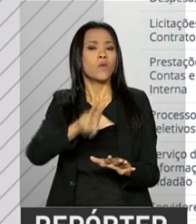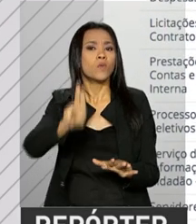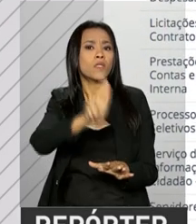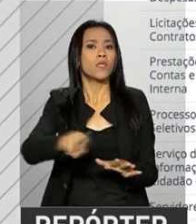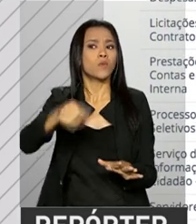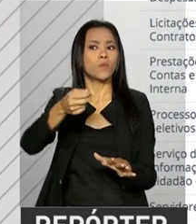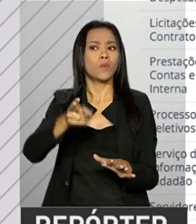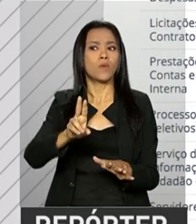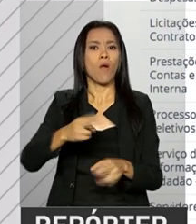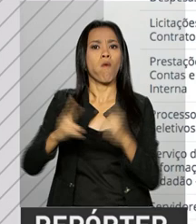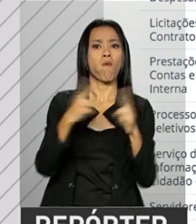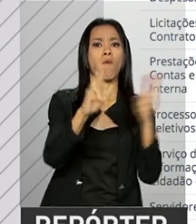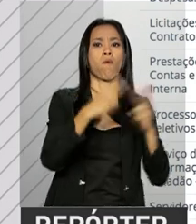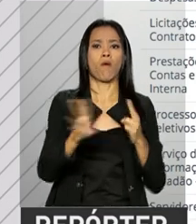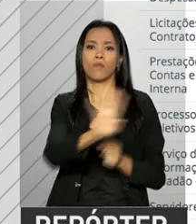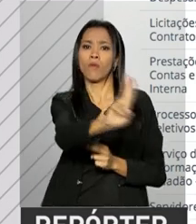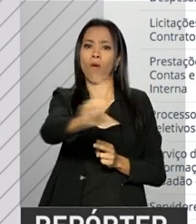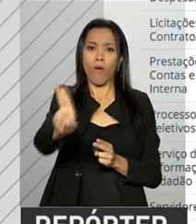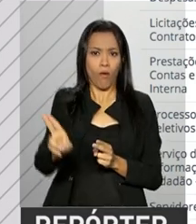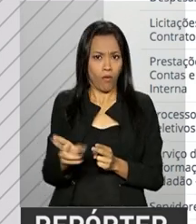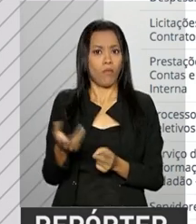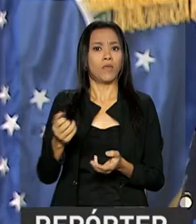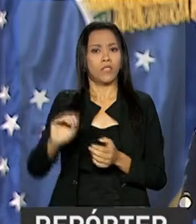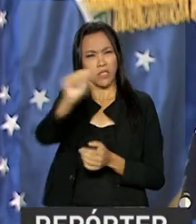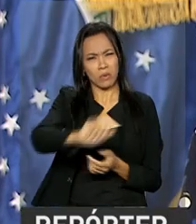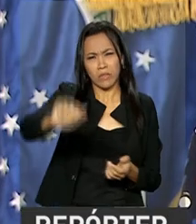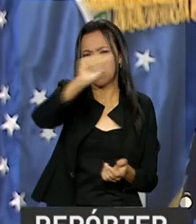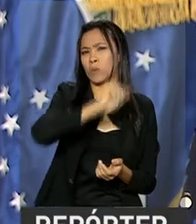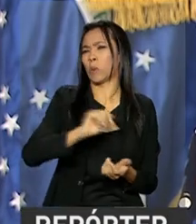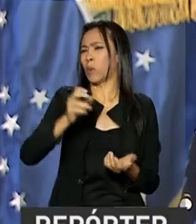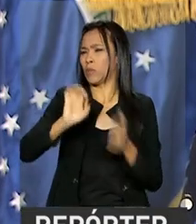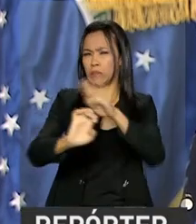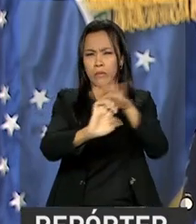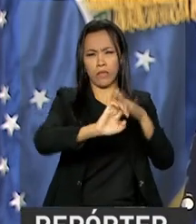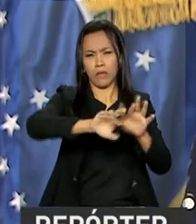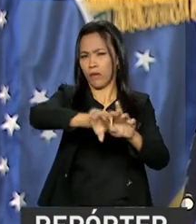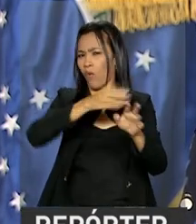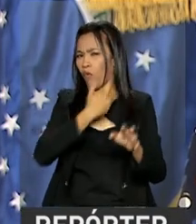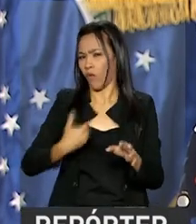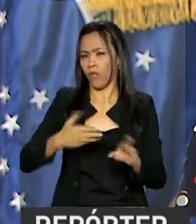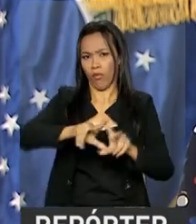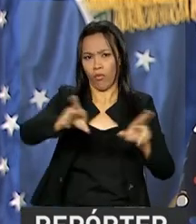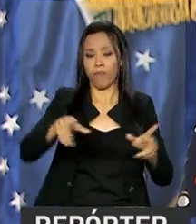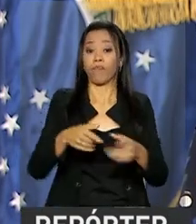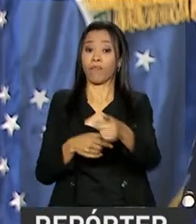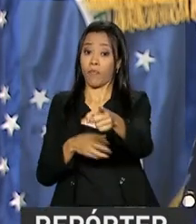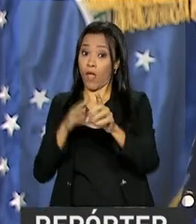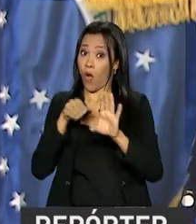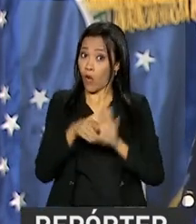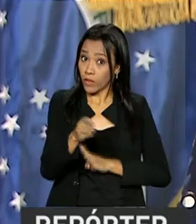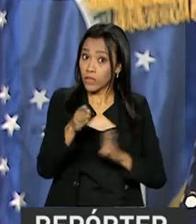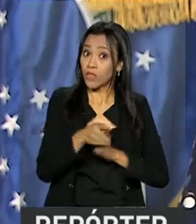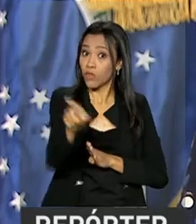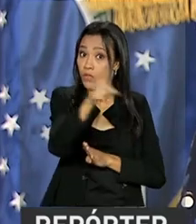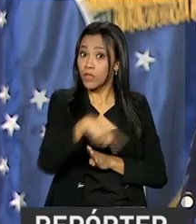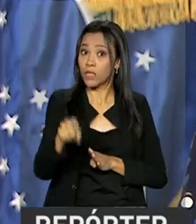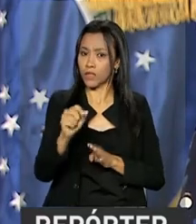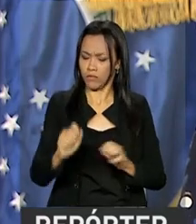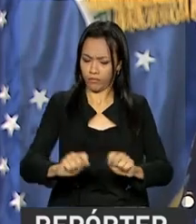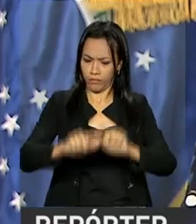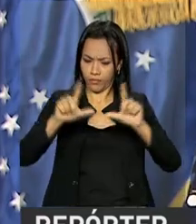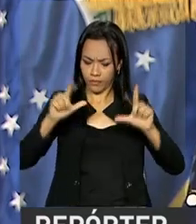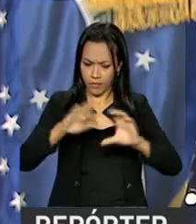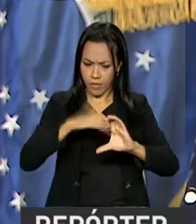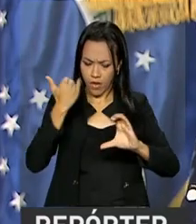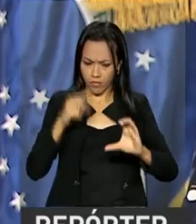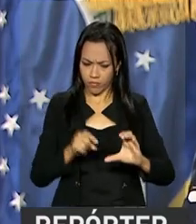tentativas de aplicação de golpes de email você nunca deve abrir e mails que tem um sonho estranho que